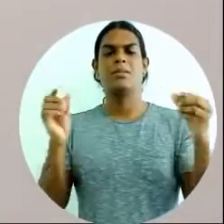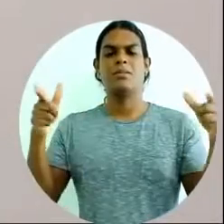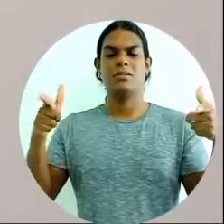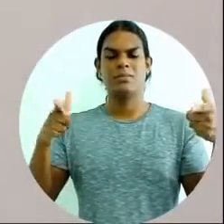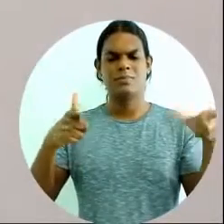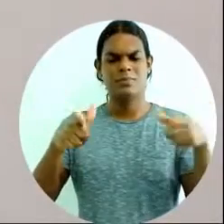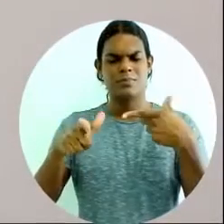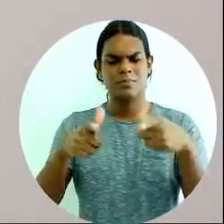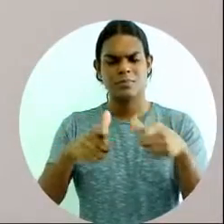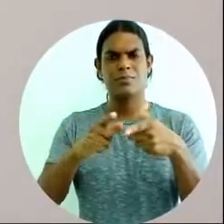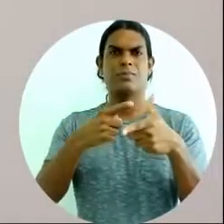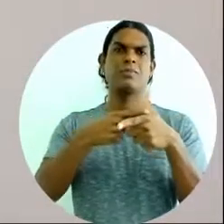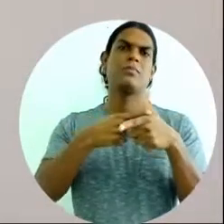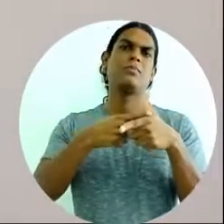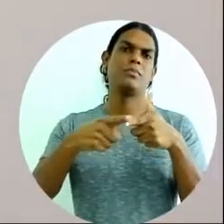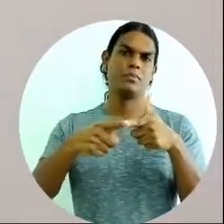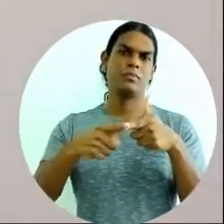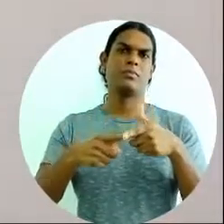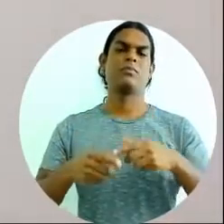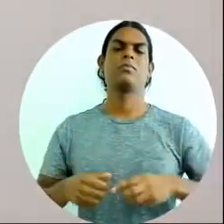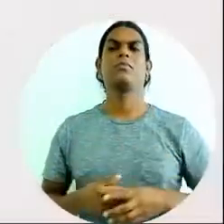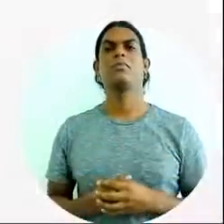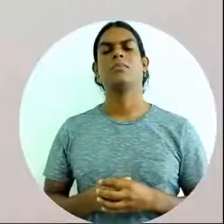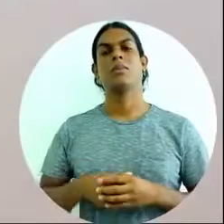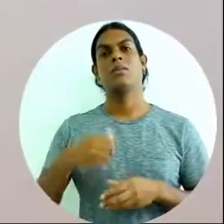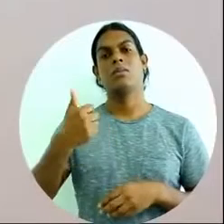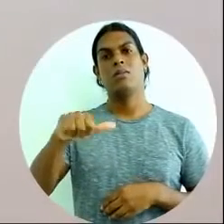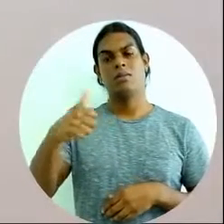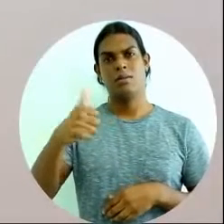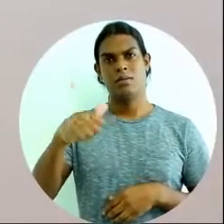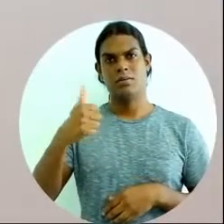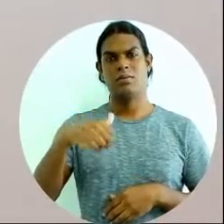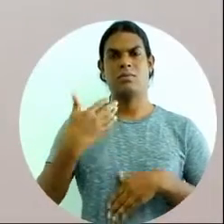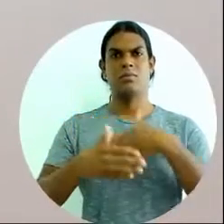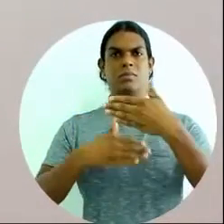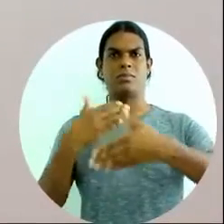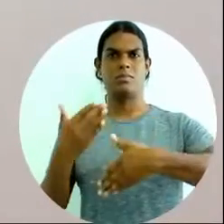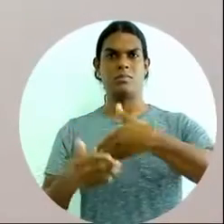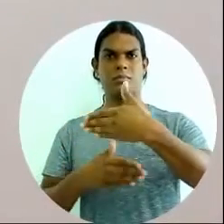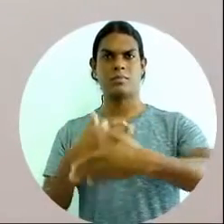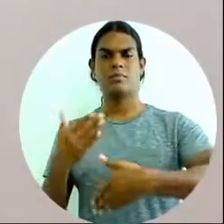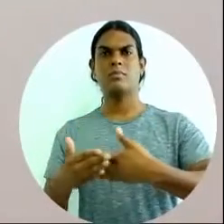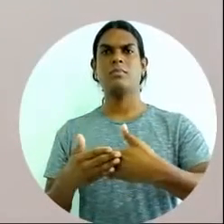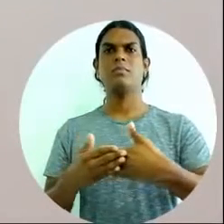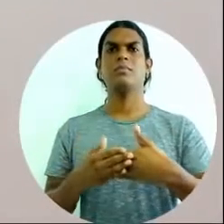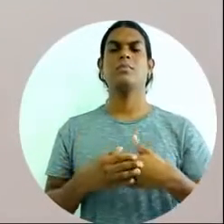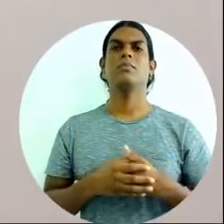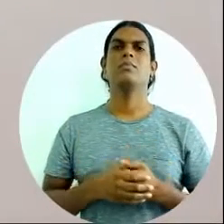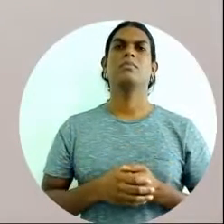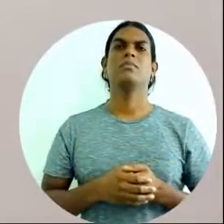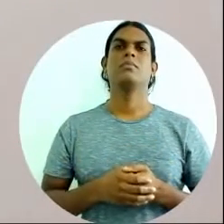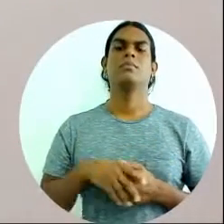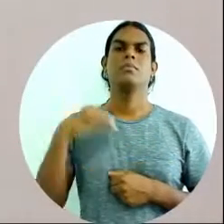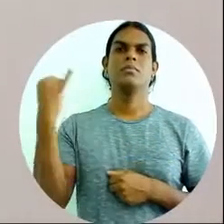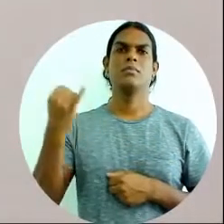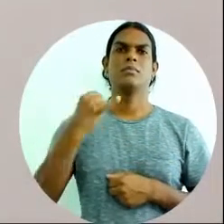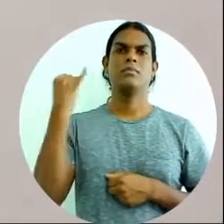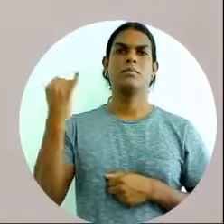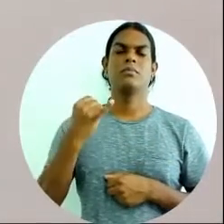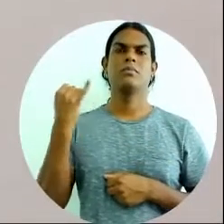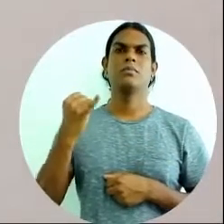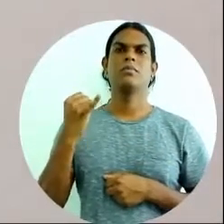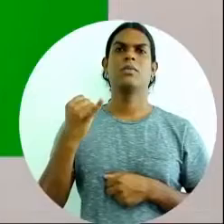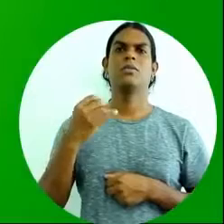contexto que nós vamos trabalhar nessa competência. Então, a avaliação de desempenho é um processo central